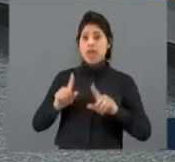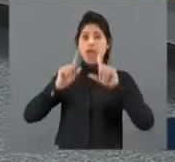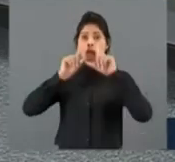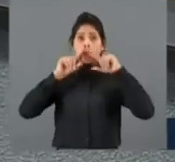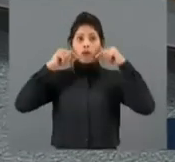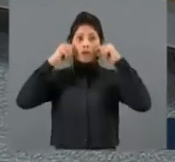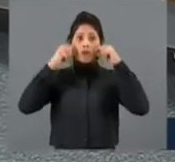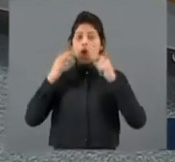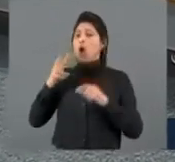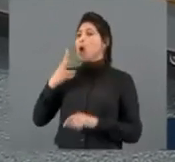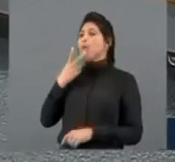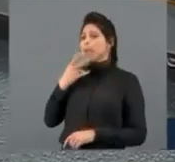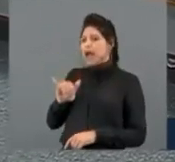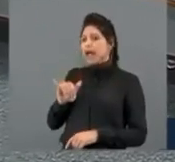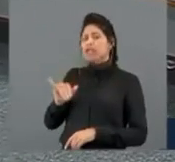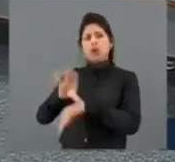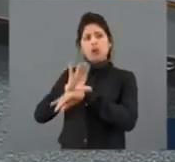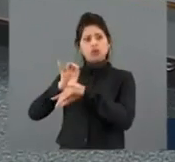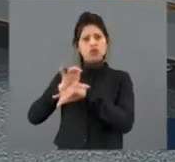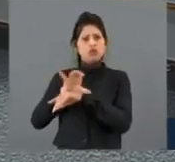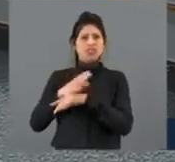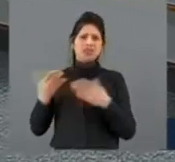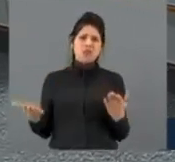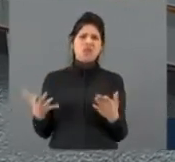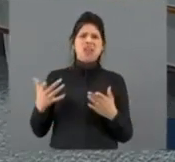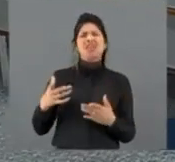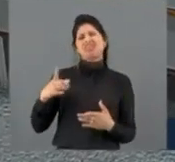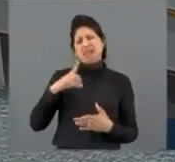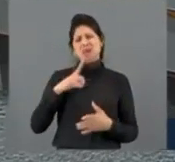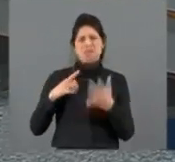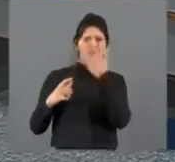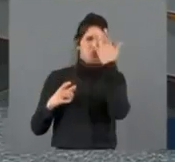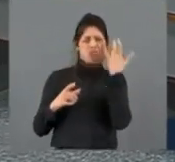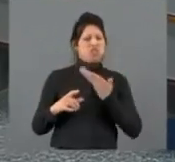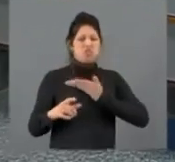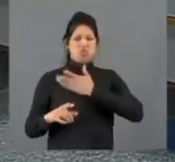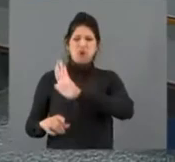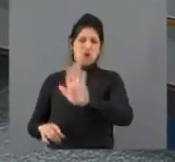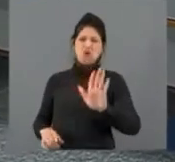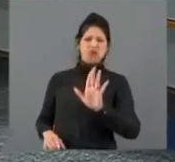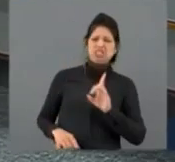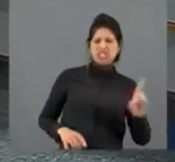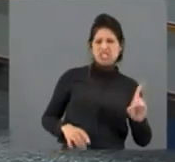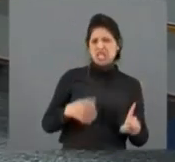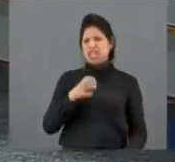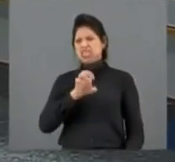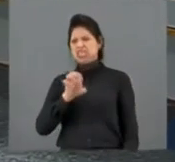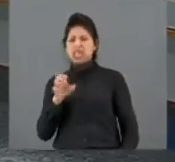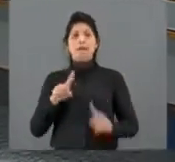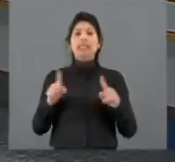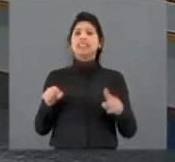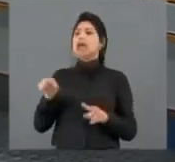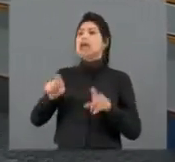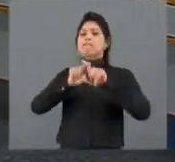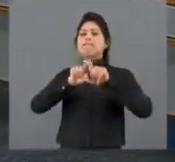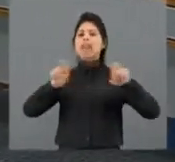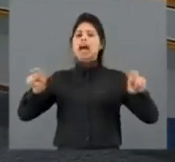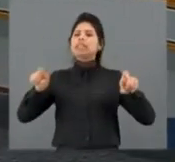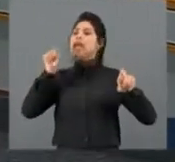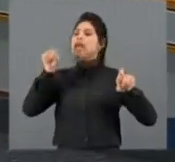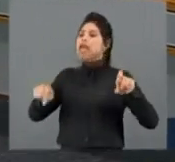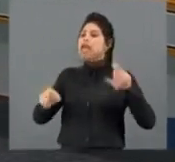cidadã, por todos os lados políticos. Muita gente não gosta dele na direita, tem aqueles que não gostam dele na esquerda, mas ele teve excelentes frases e não fosse por ele,